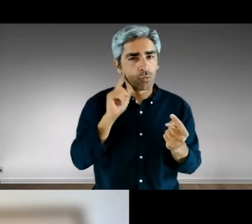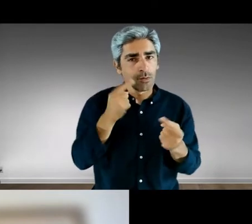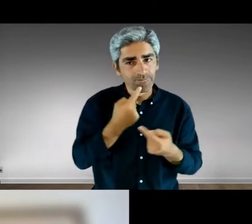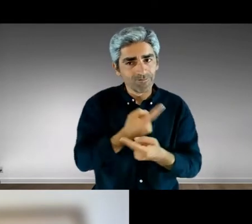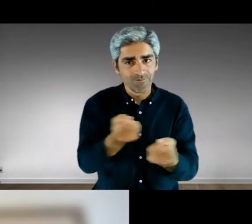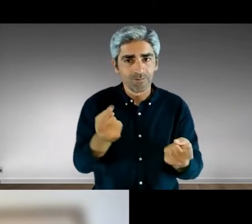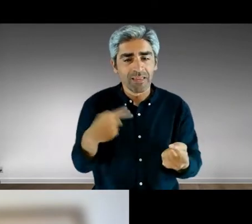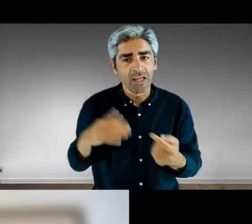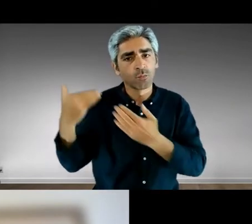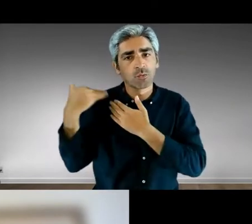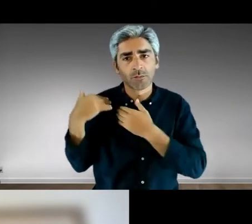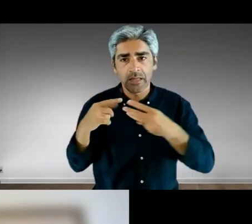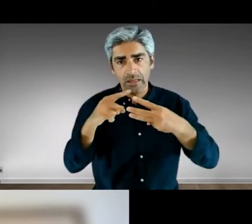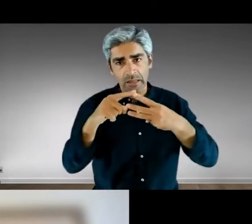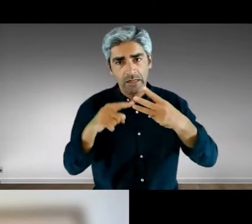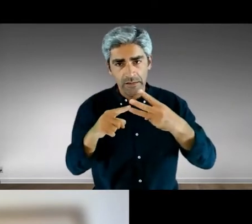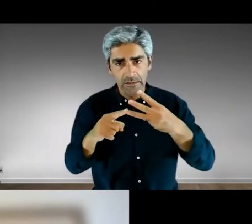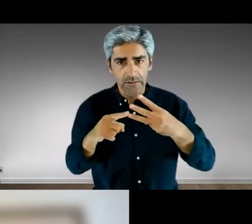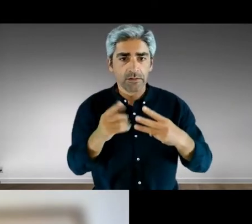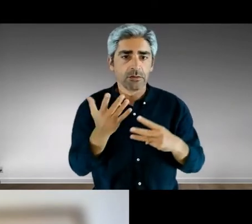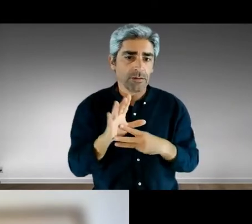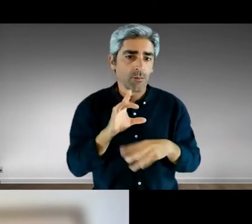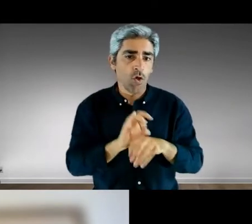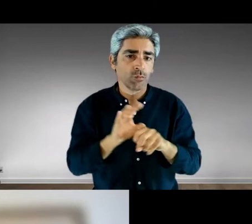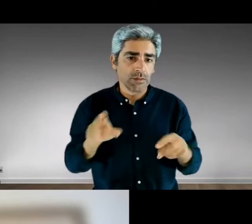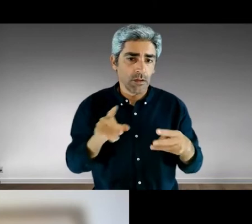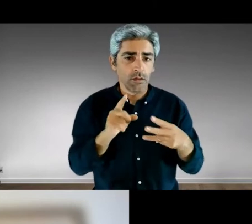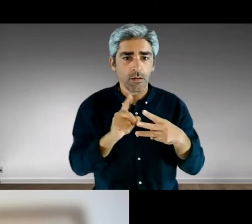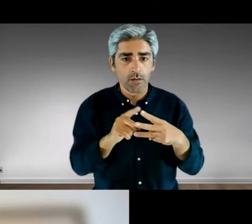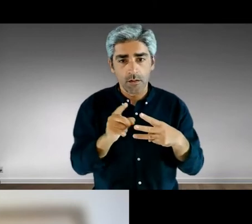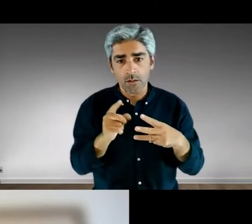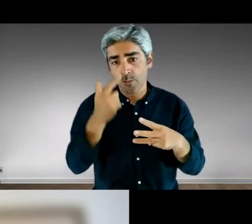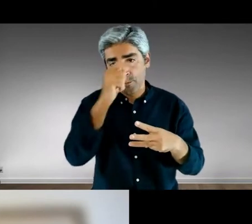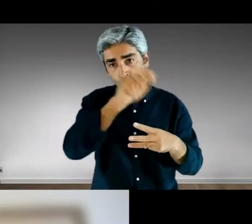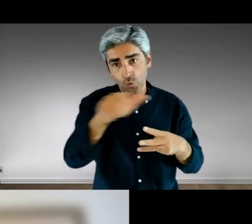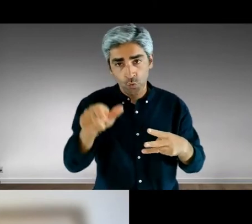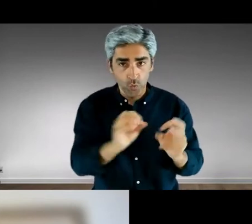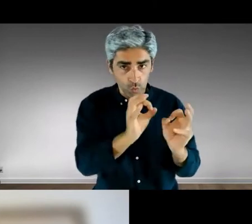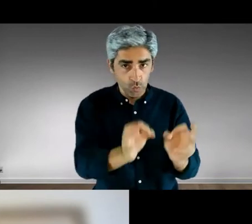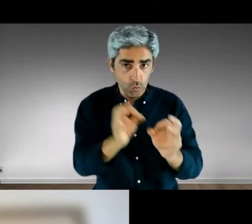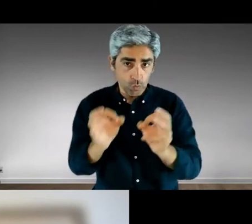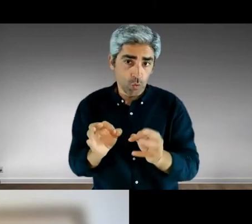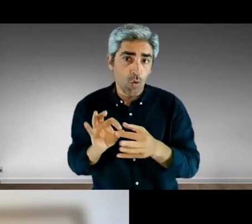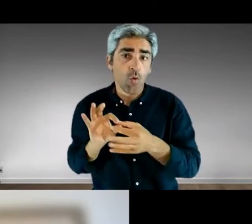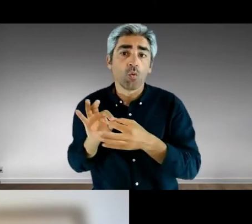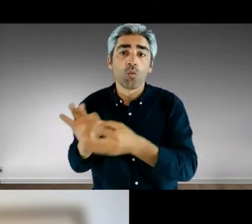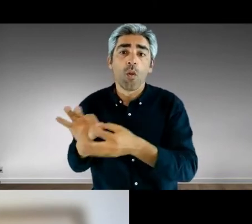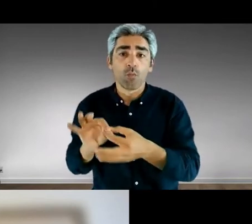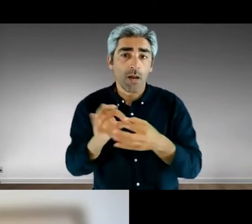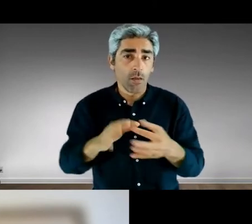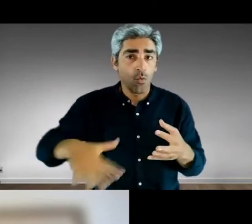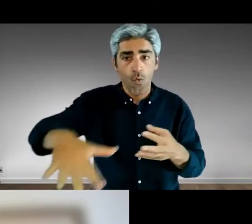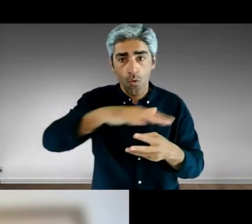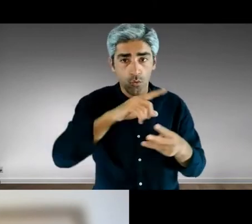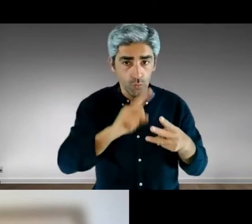3 responsabilidades. No caso do hospital é para com as nossas pessoas, que são os nossos colaboradores,